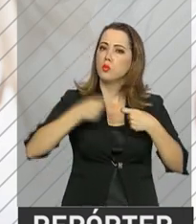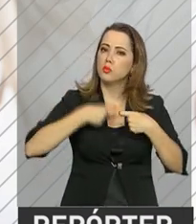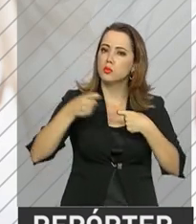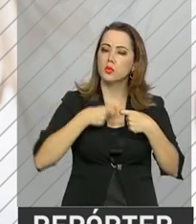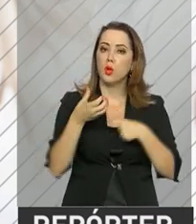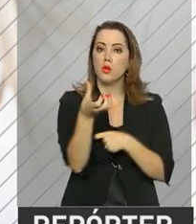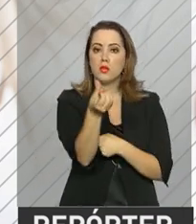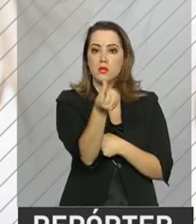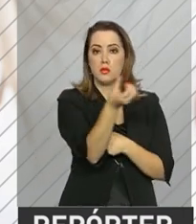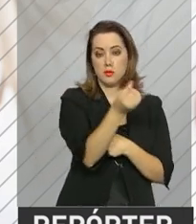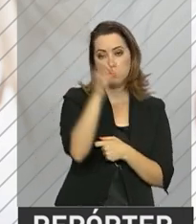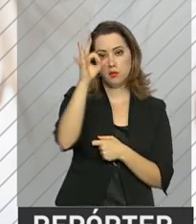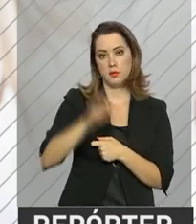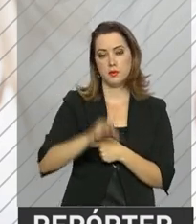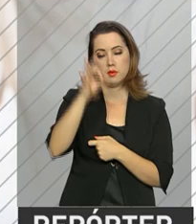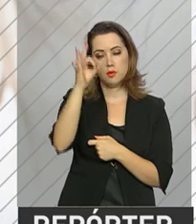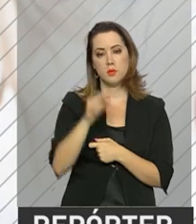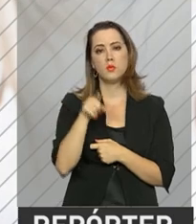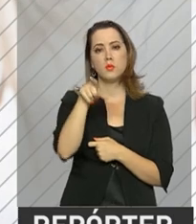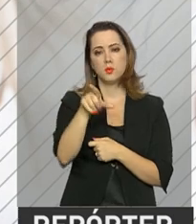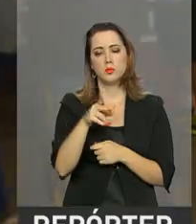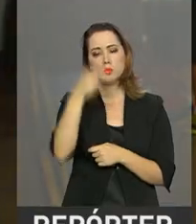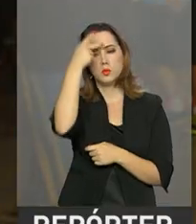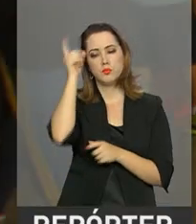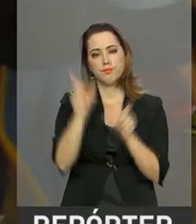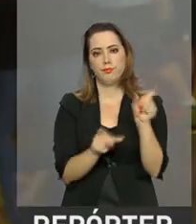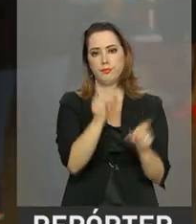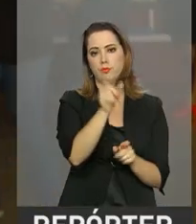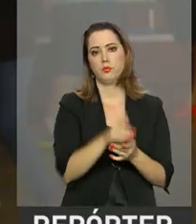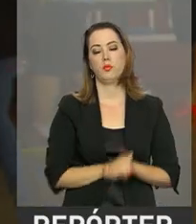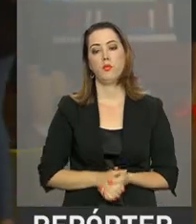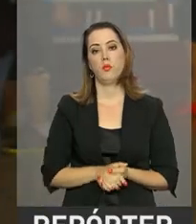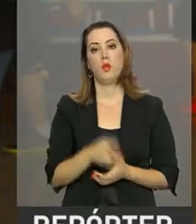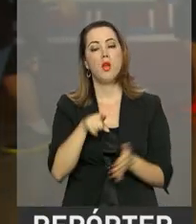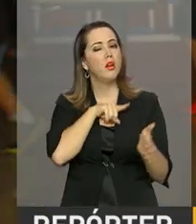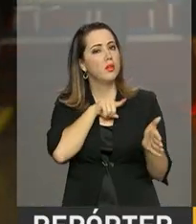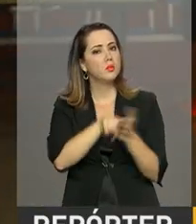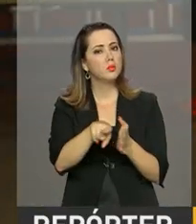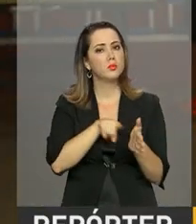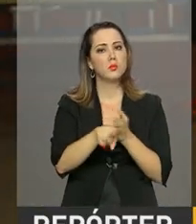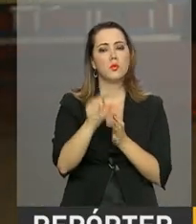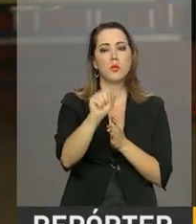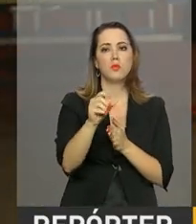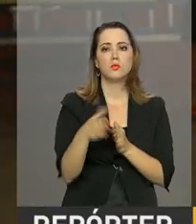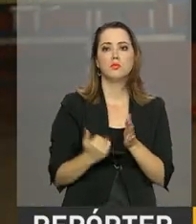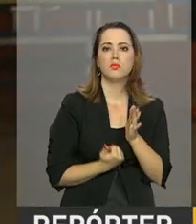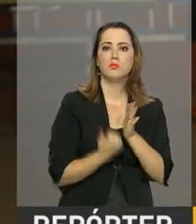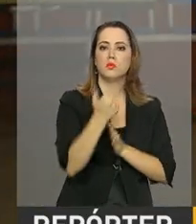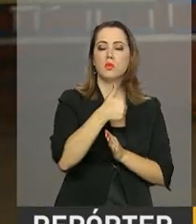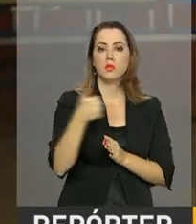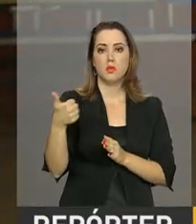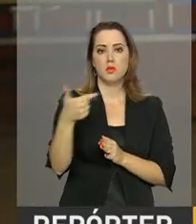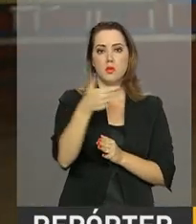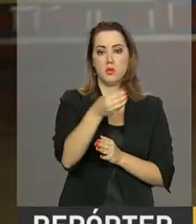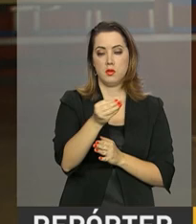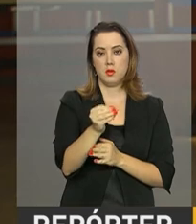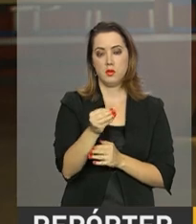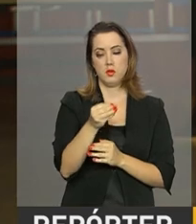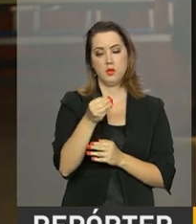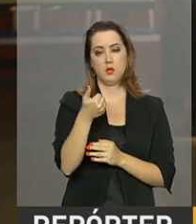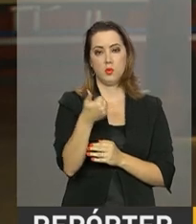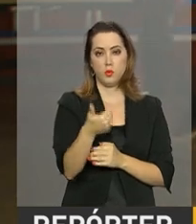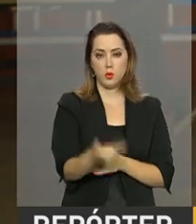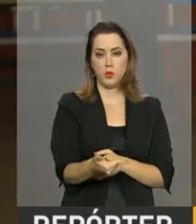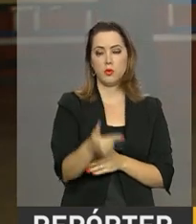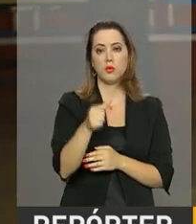em 66,2 dos casos a Pence 2015 levou em conta mais de 102.000 estudantes